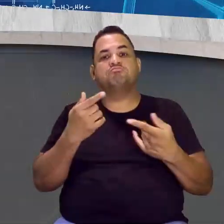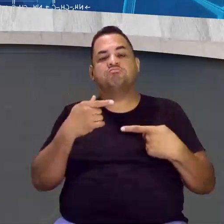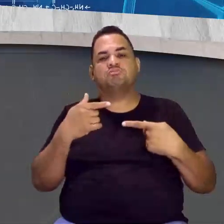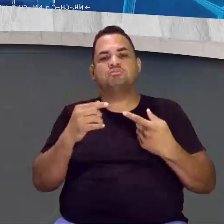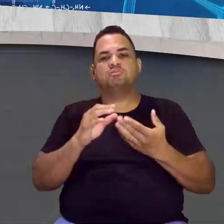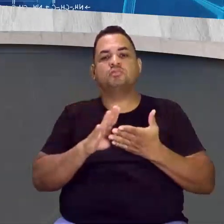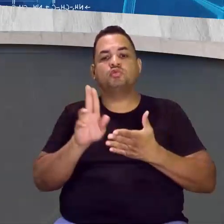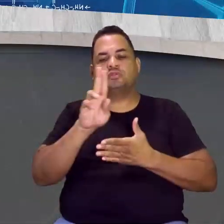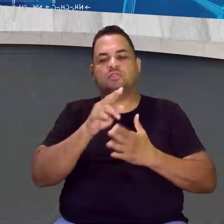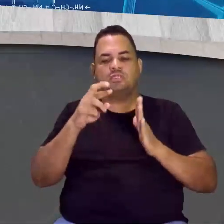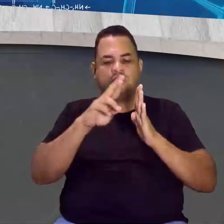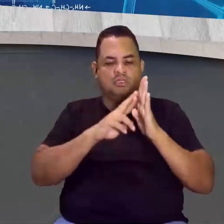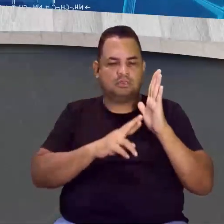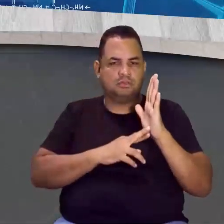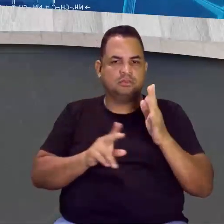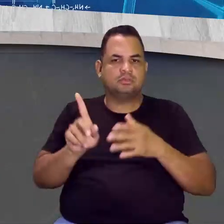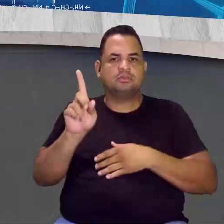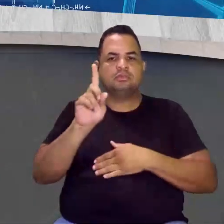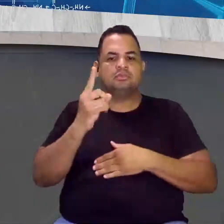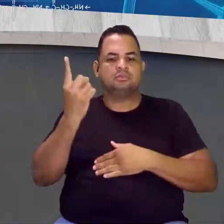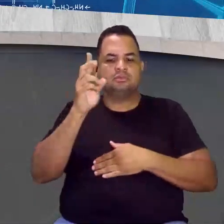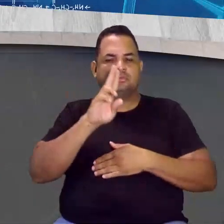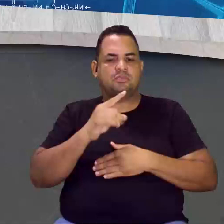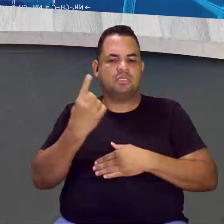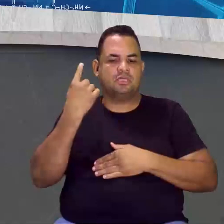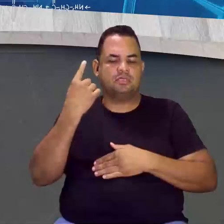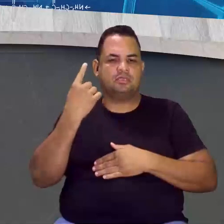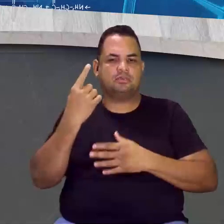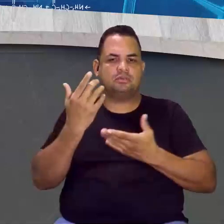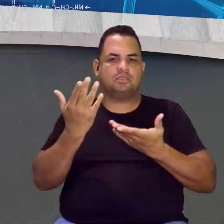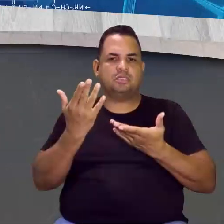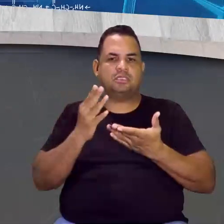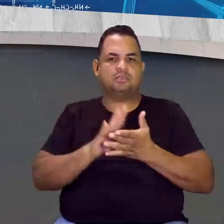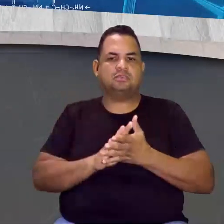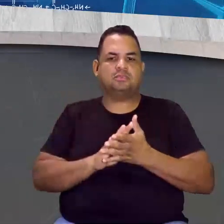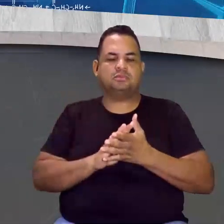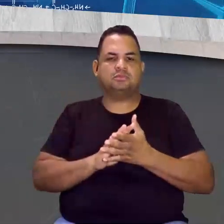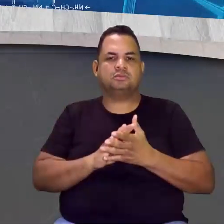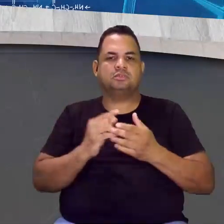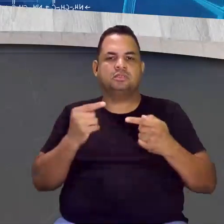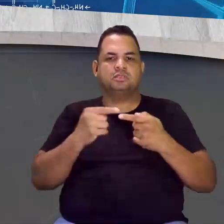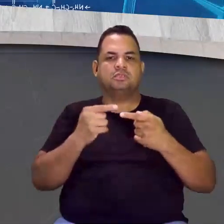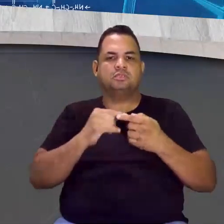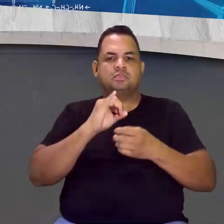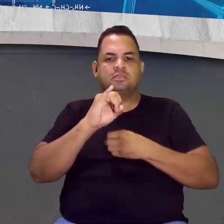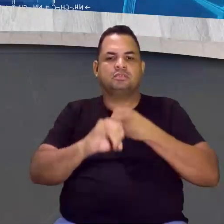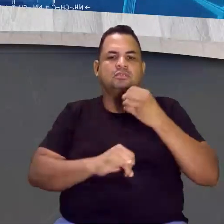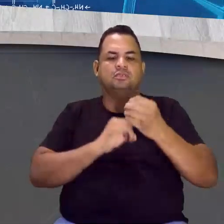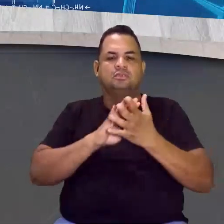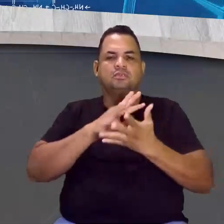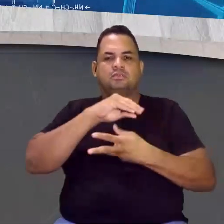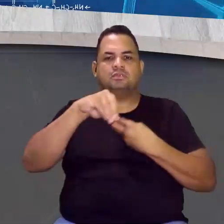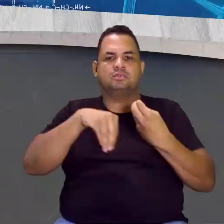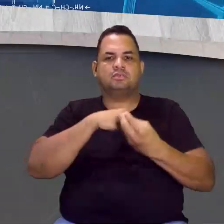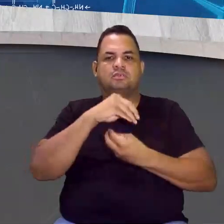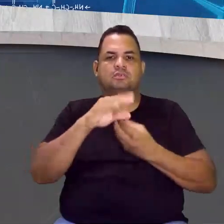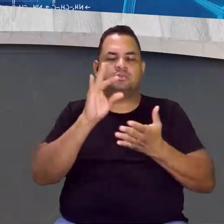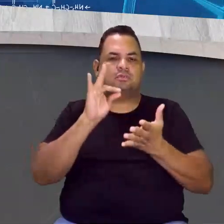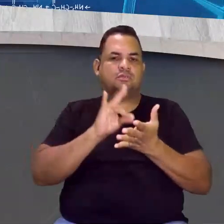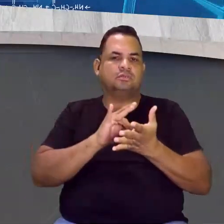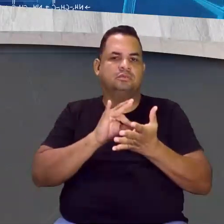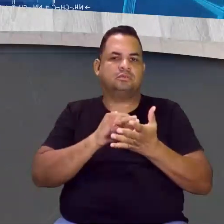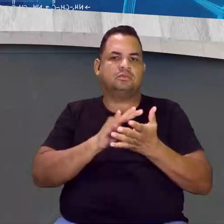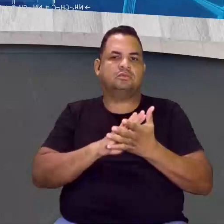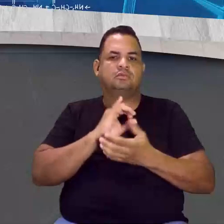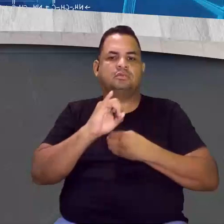com a regrinha que nós usamos lá nas ligações iônicas. Por quê? Porque são compostos, de